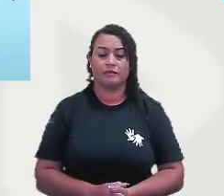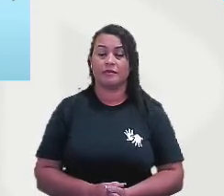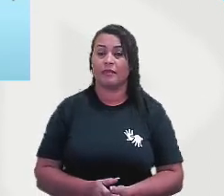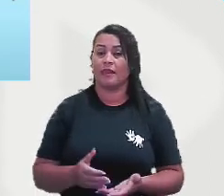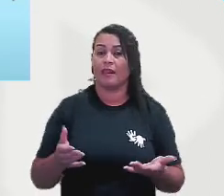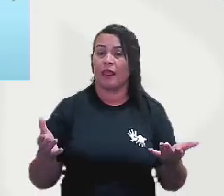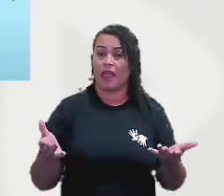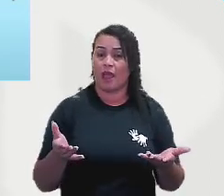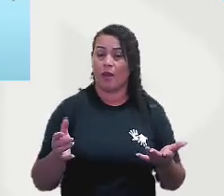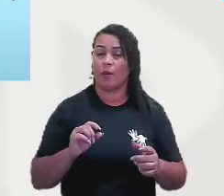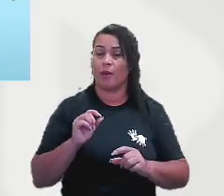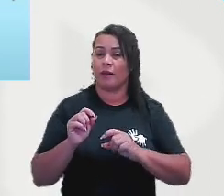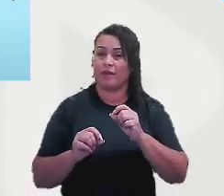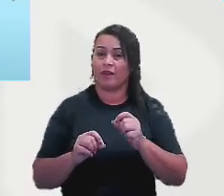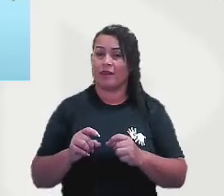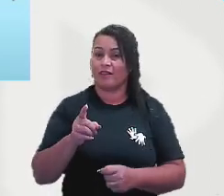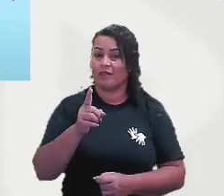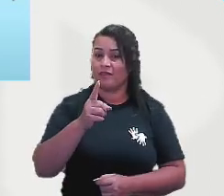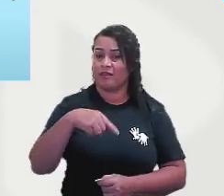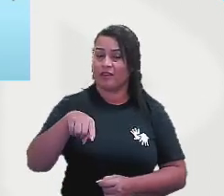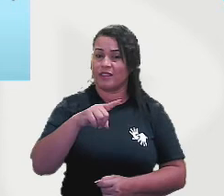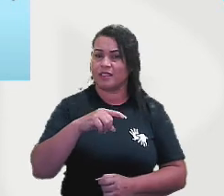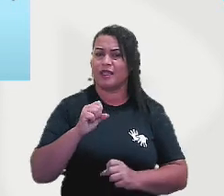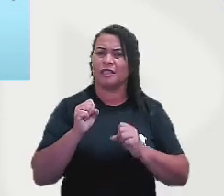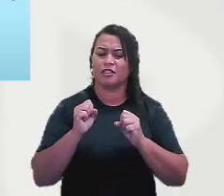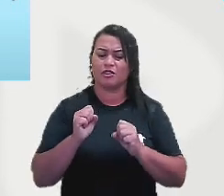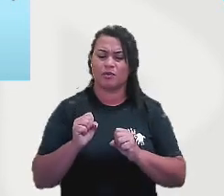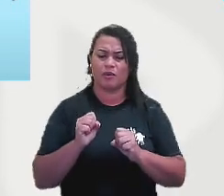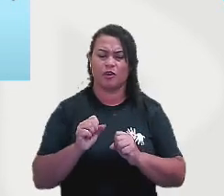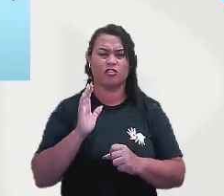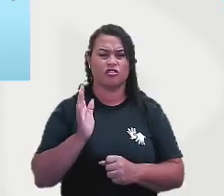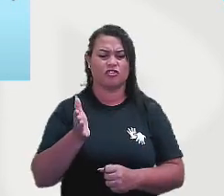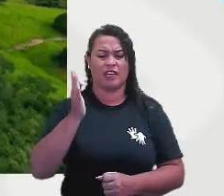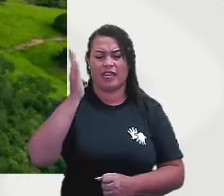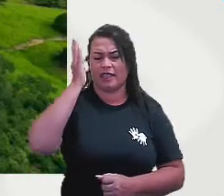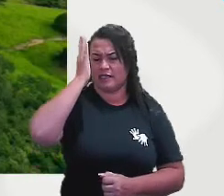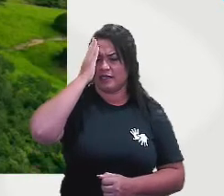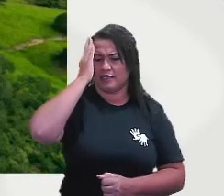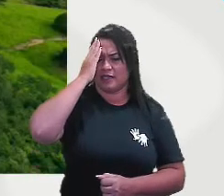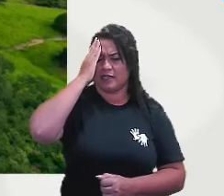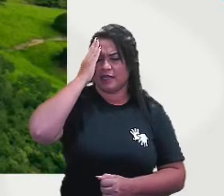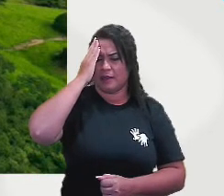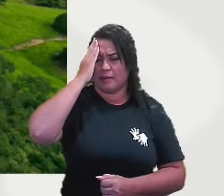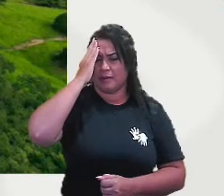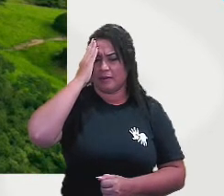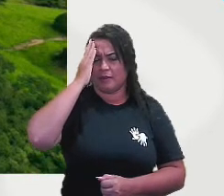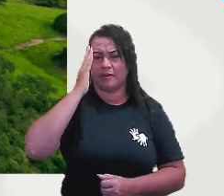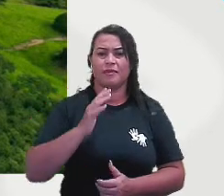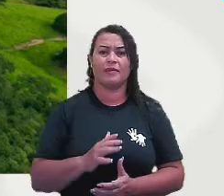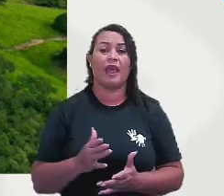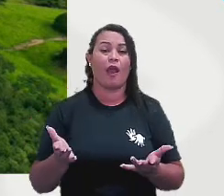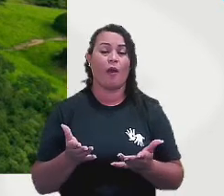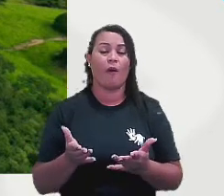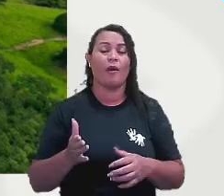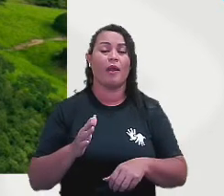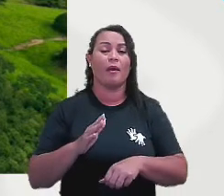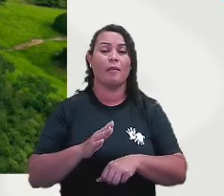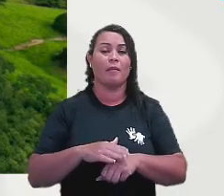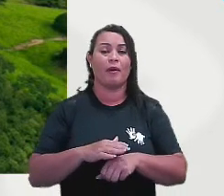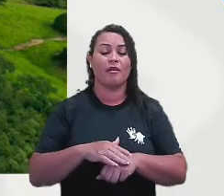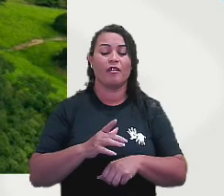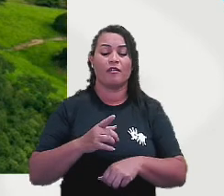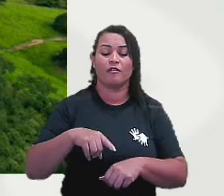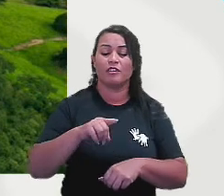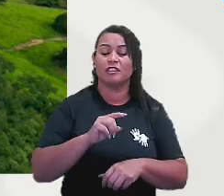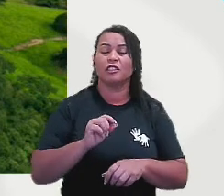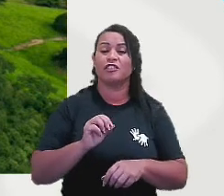Então, agora, ó, vocês aí podem, já sabem como produzir. Então, agora é mãos à obra. Vocês